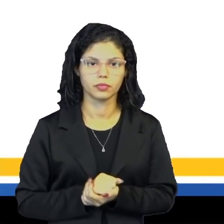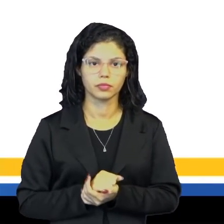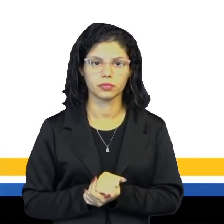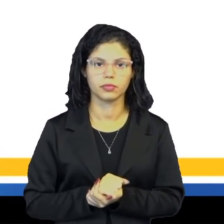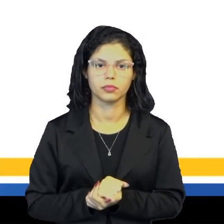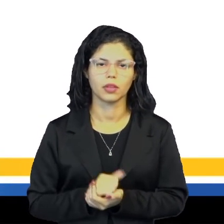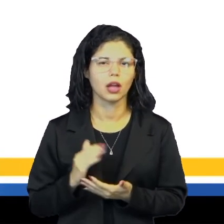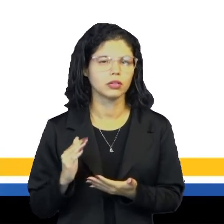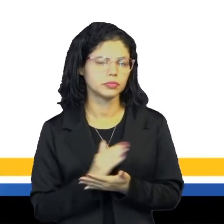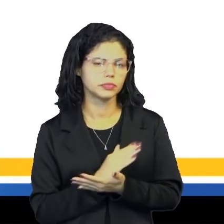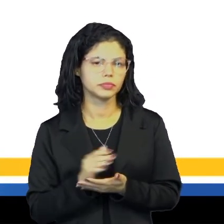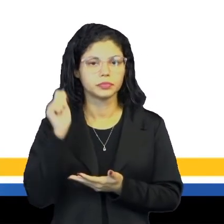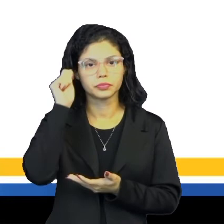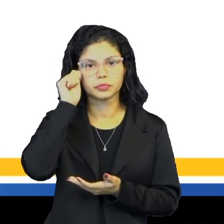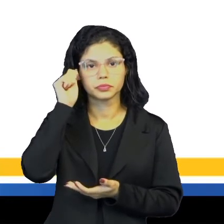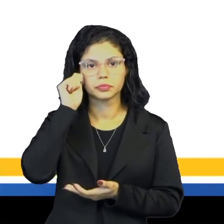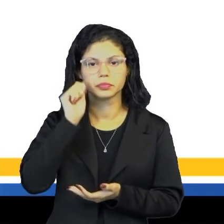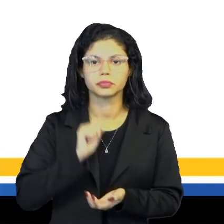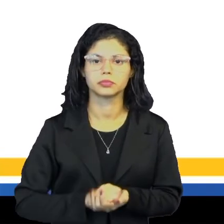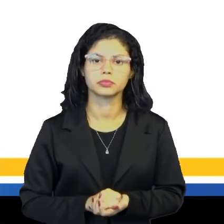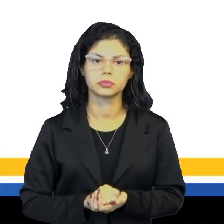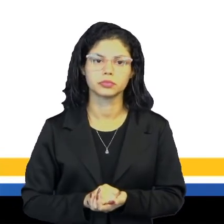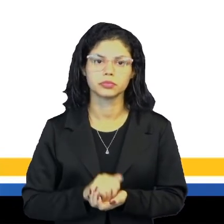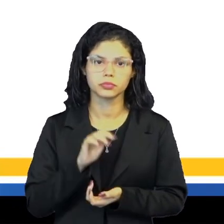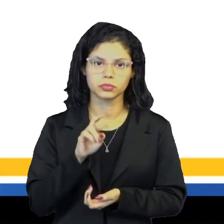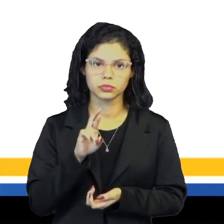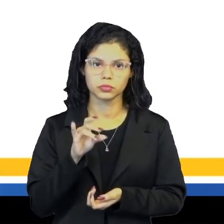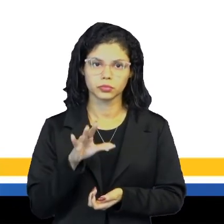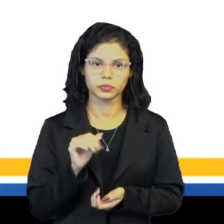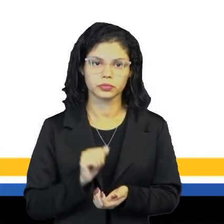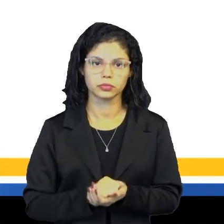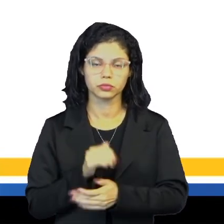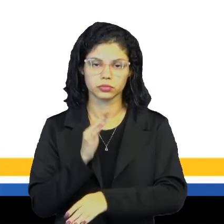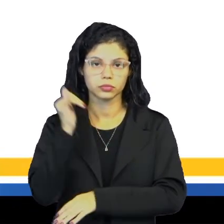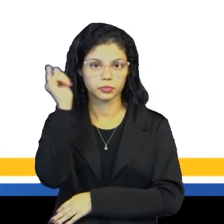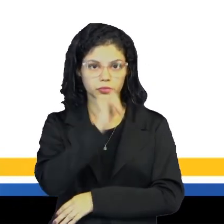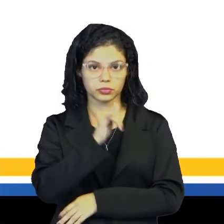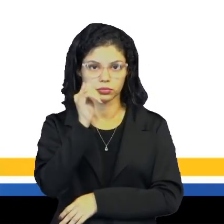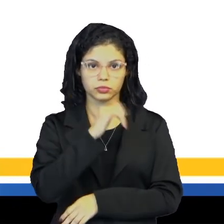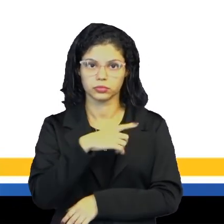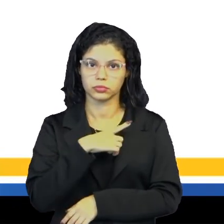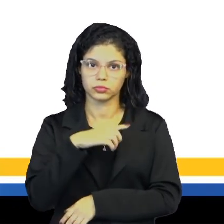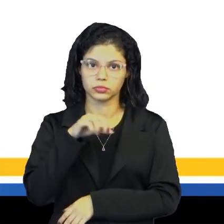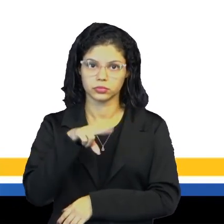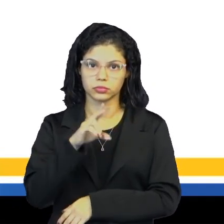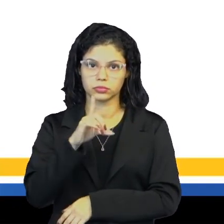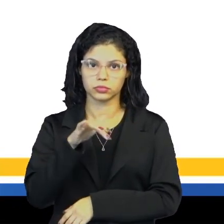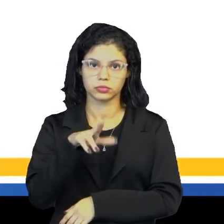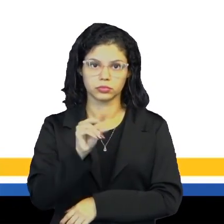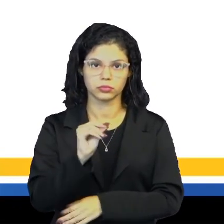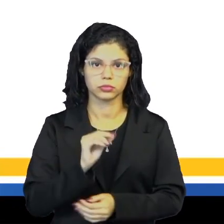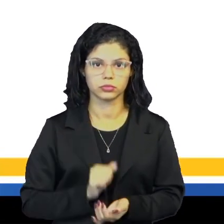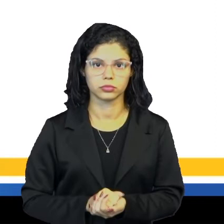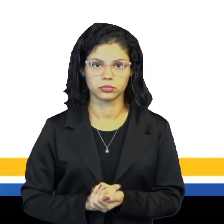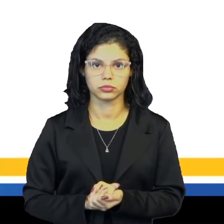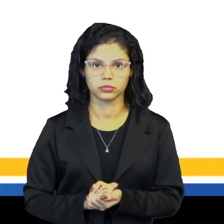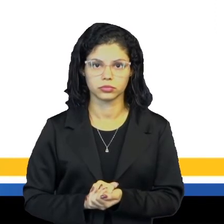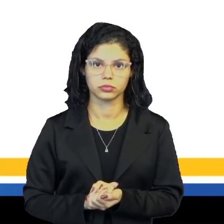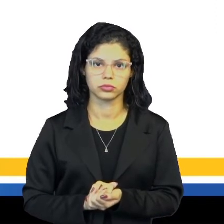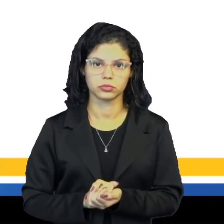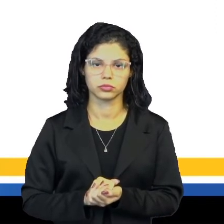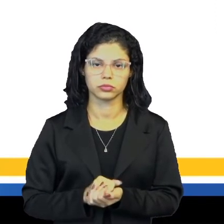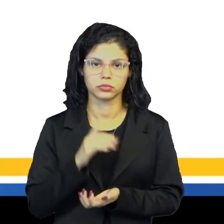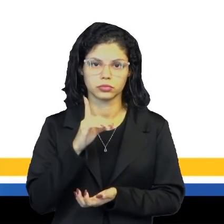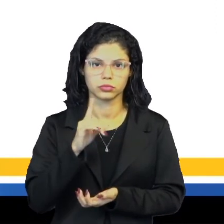Bom, alguns autores e obras aí do Renascimento, né? Na Itália, nós temos aí o Nicolau Maquiavel, que foi um